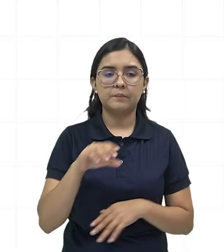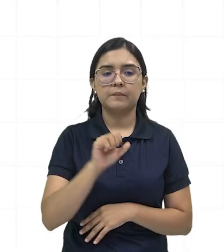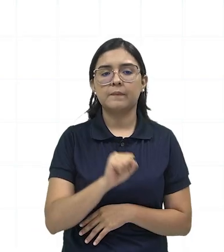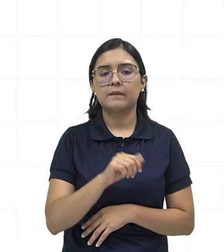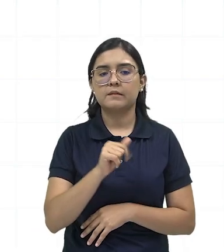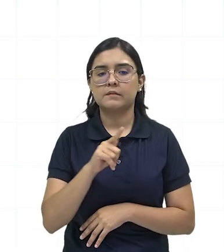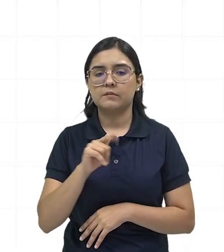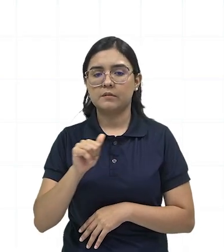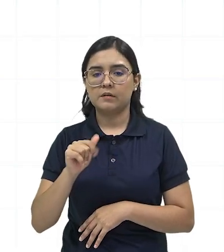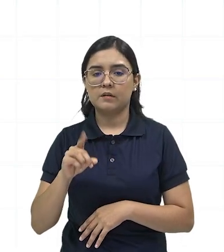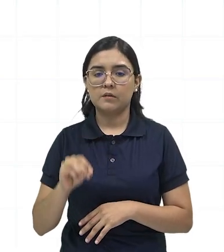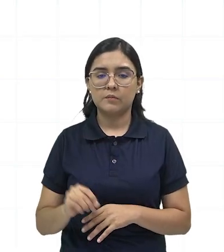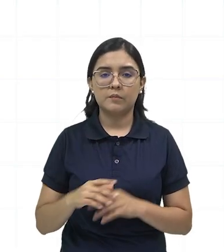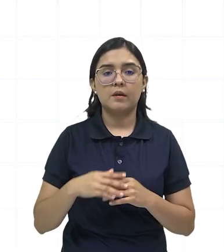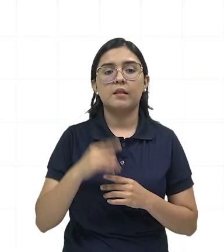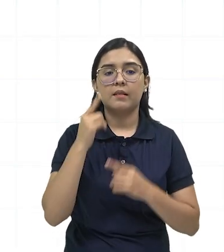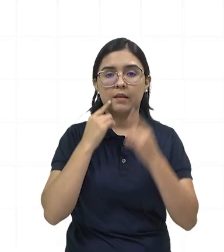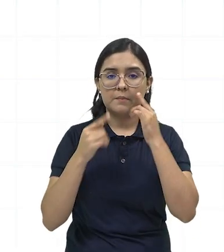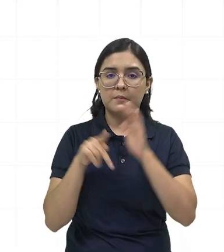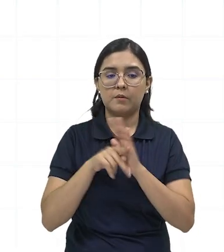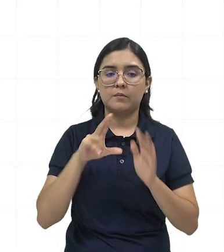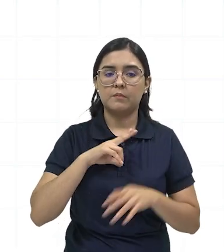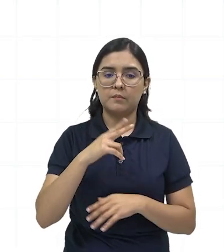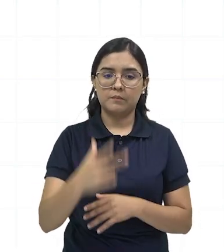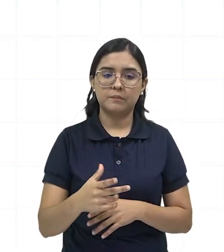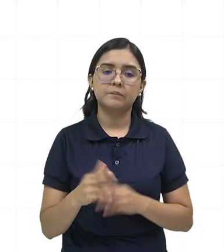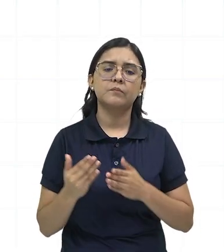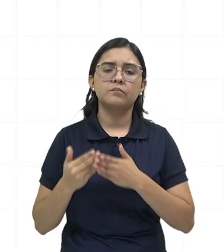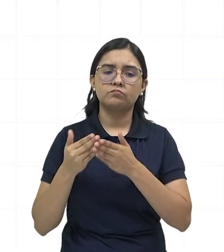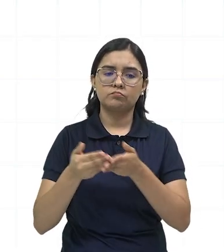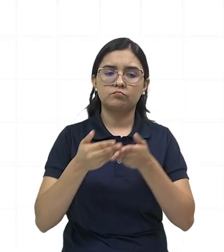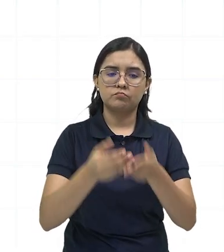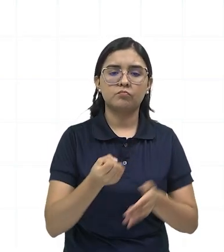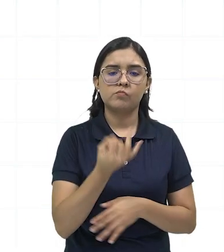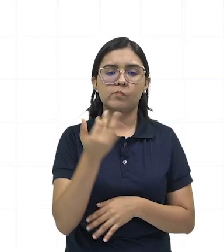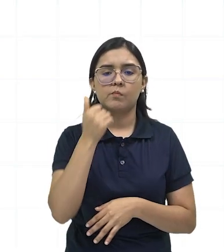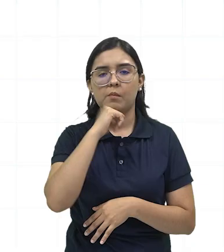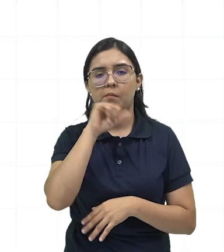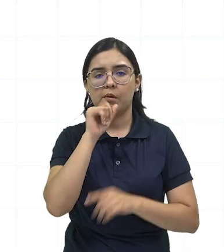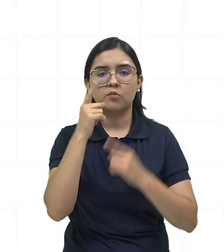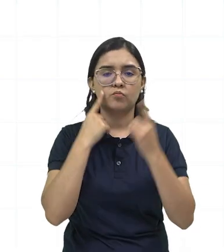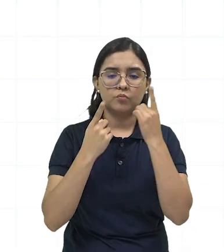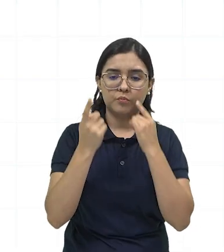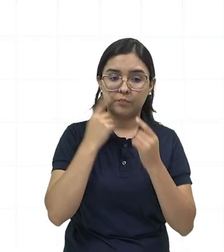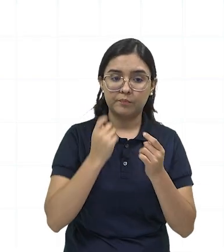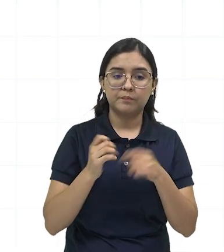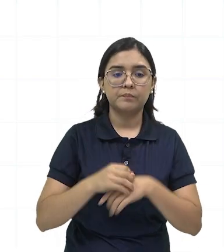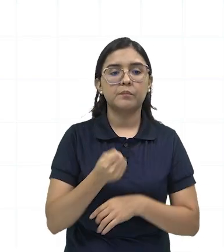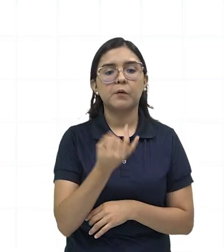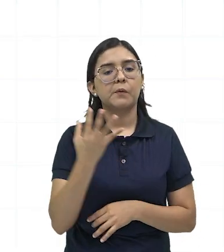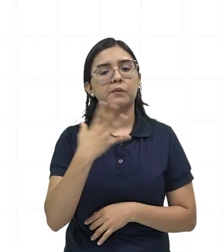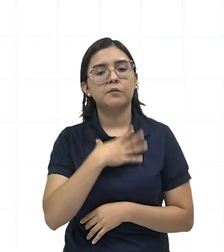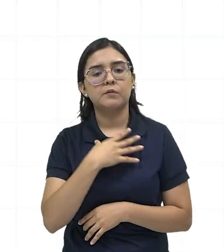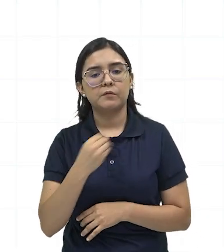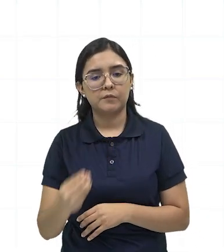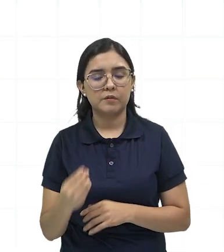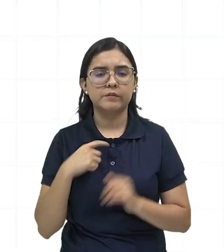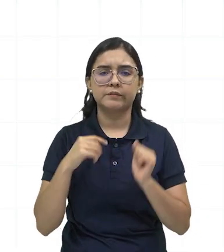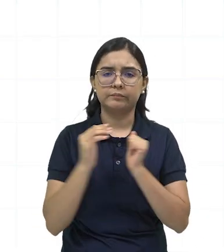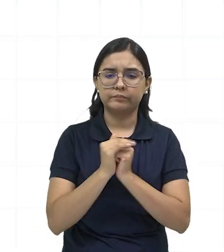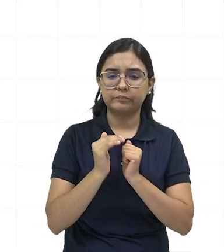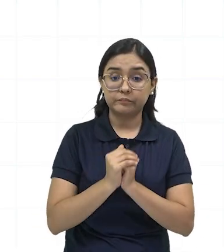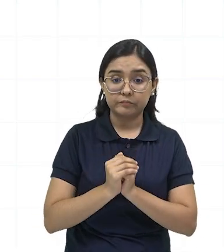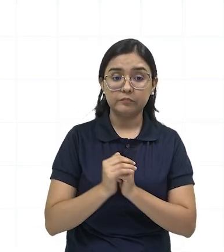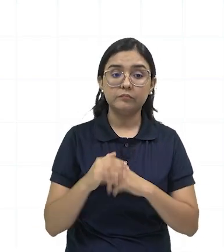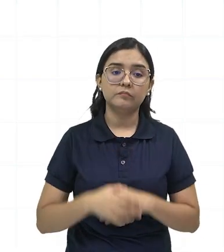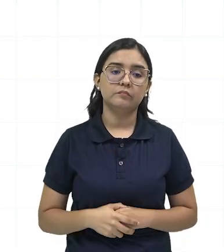são lágrimas de Portugal. Por te cruzarmos, quantas mães choraram, quantos filhos em vão